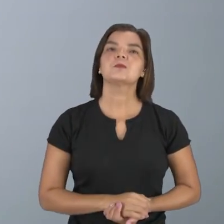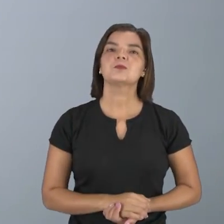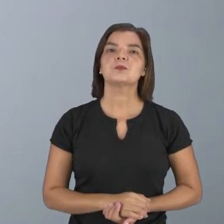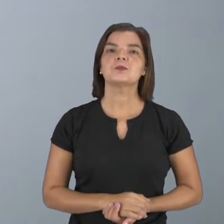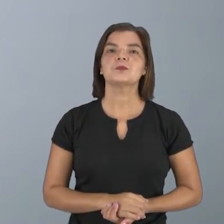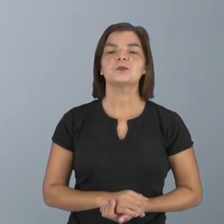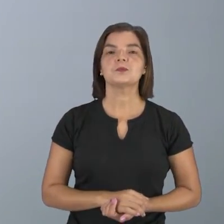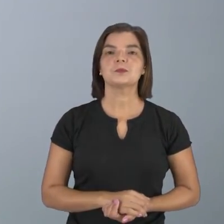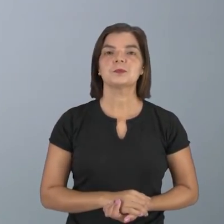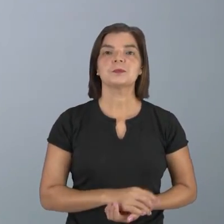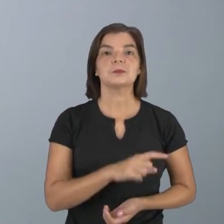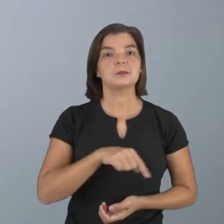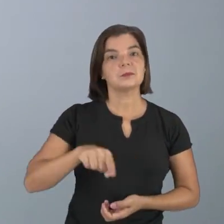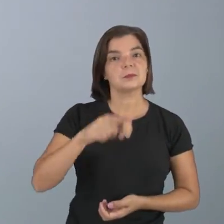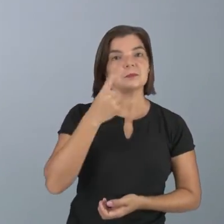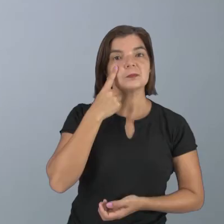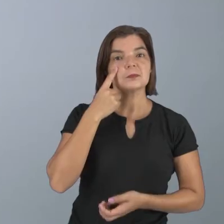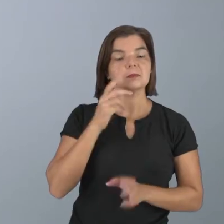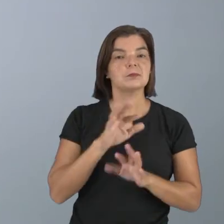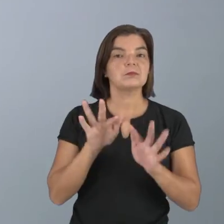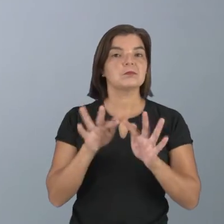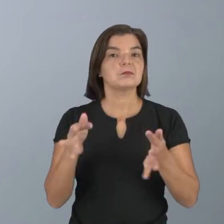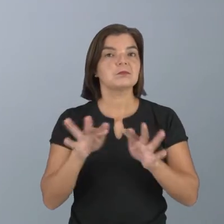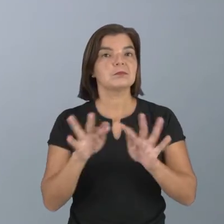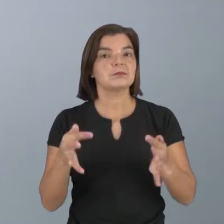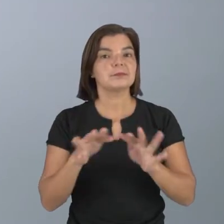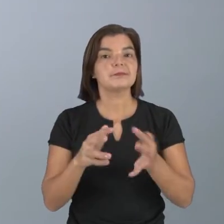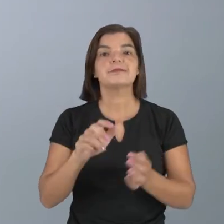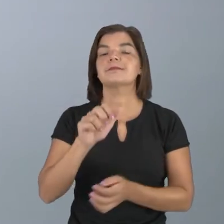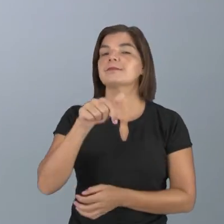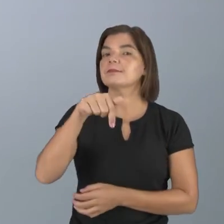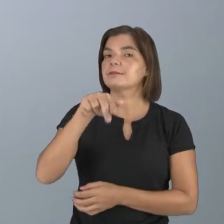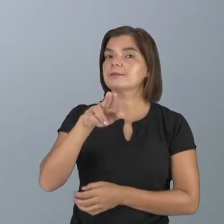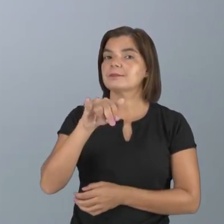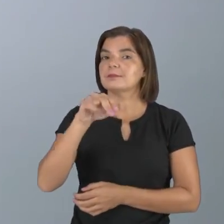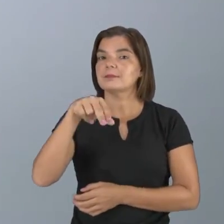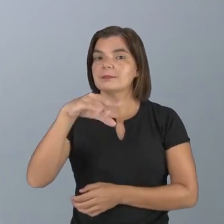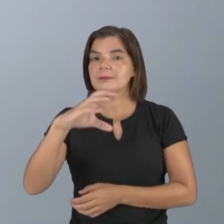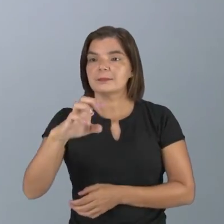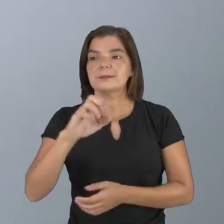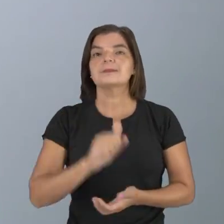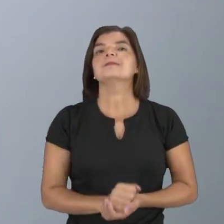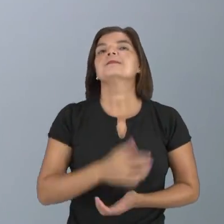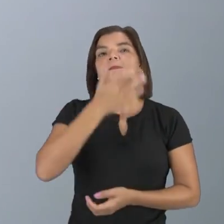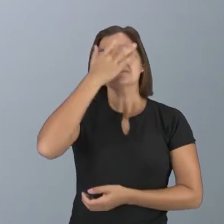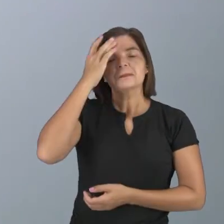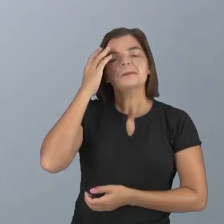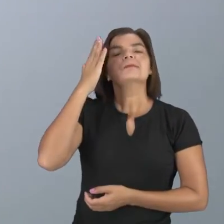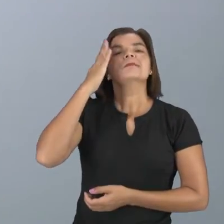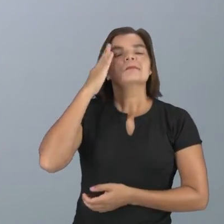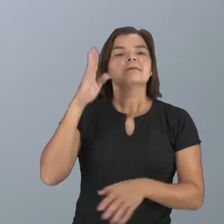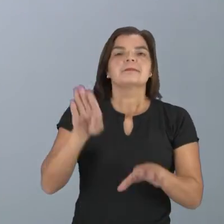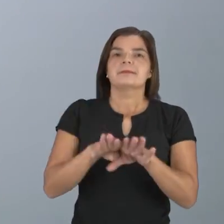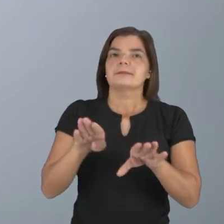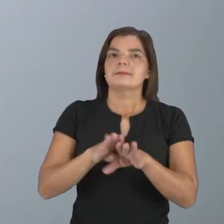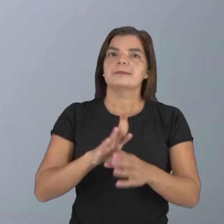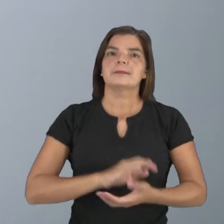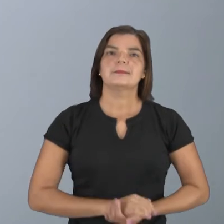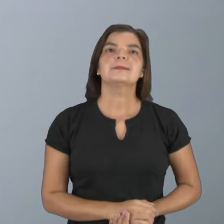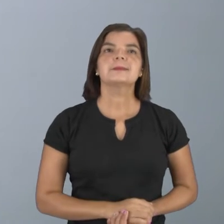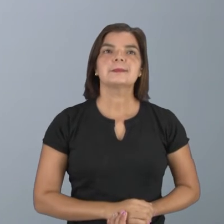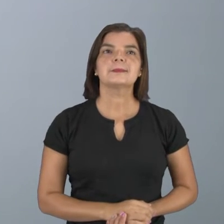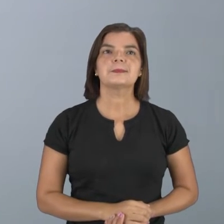7:15. Ou, se você quiser falar de uma maneira mais simples, até são las 7:15. A pessoa vai compreender também.